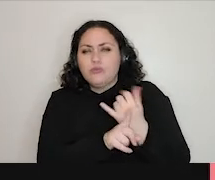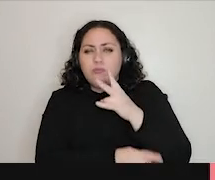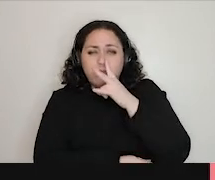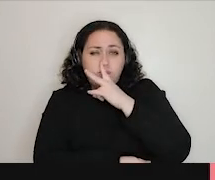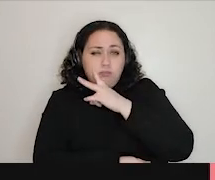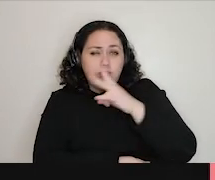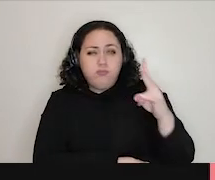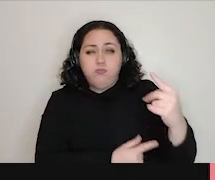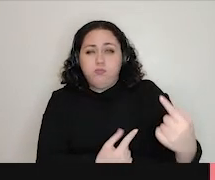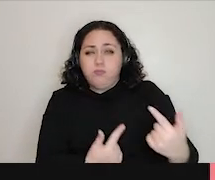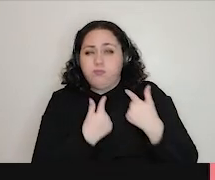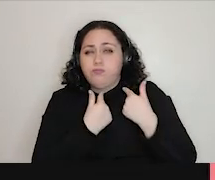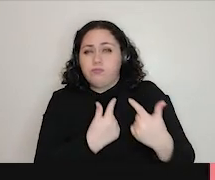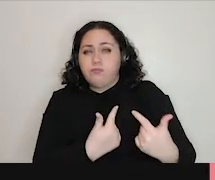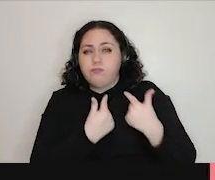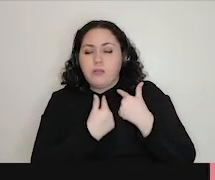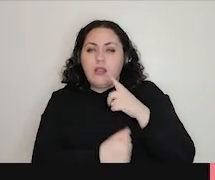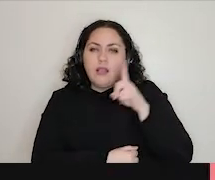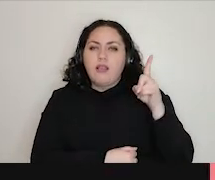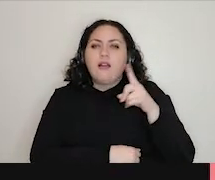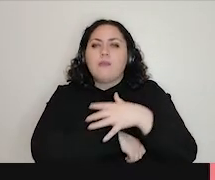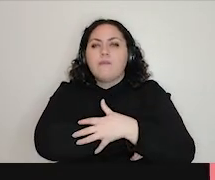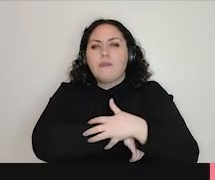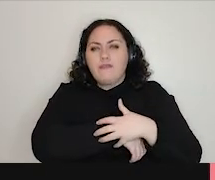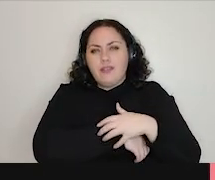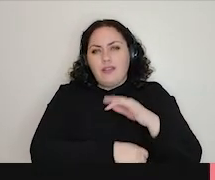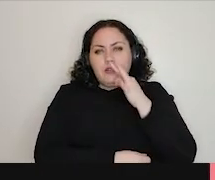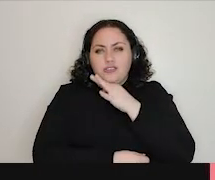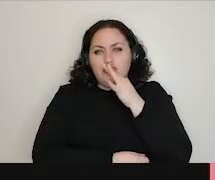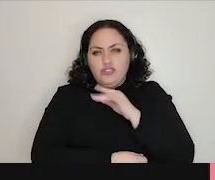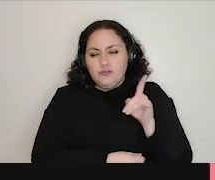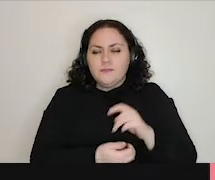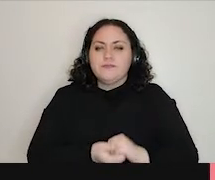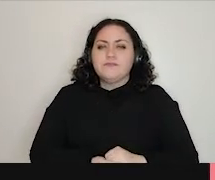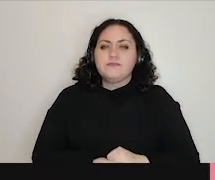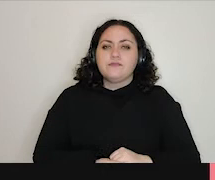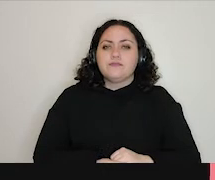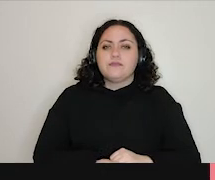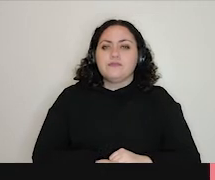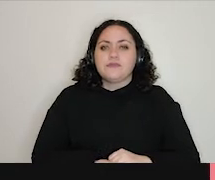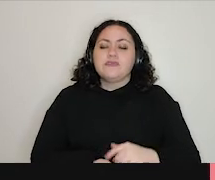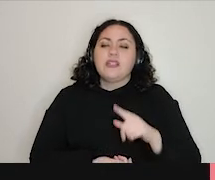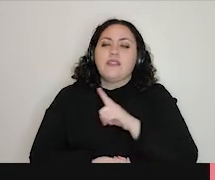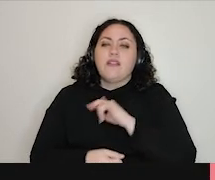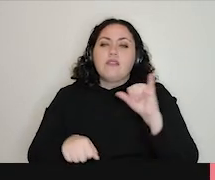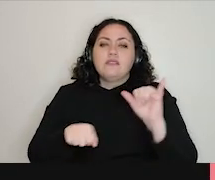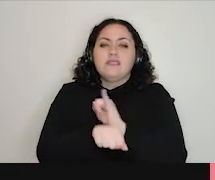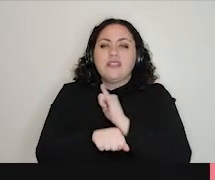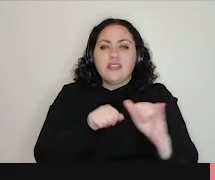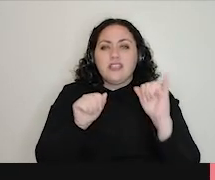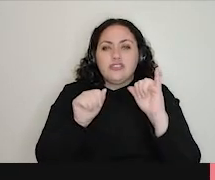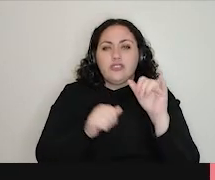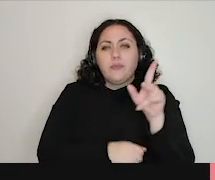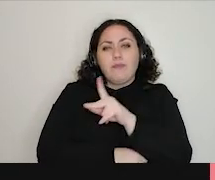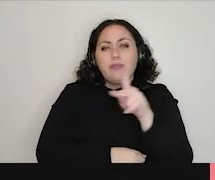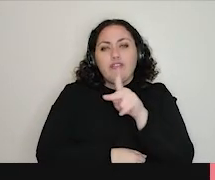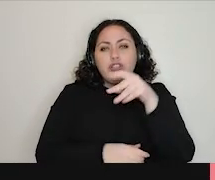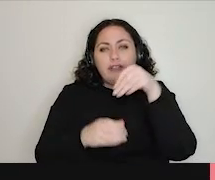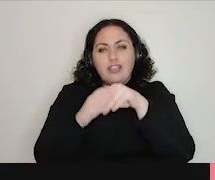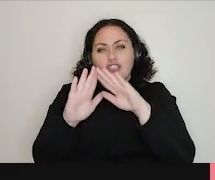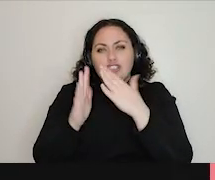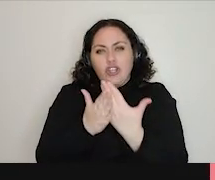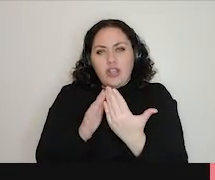ensino fundamental, lá na periferia de Caxias do Sul. E a estratégia que os professores conseguiram adotar para conseguir